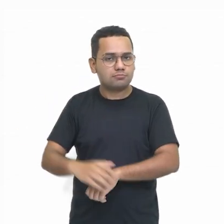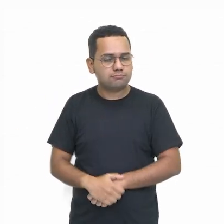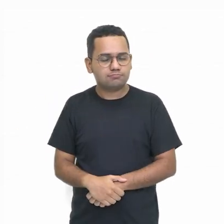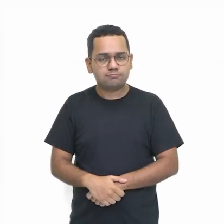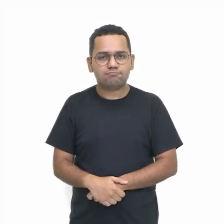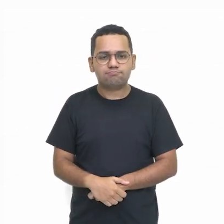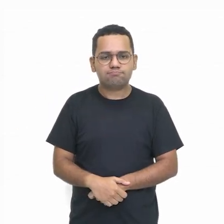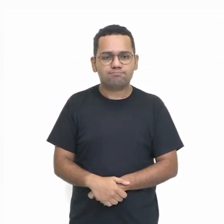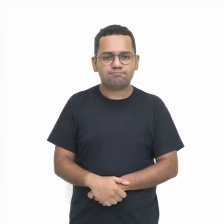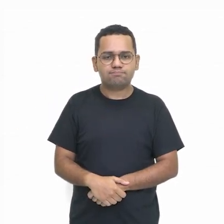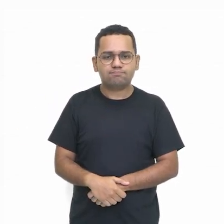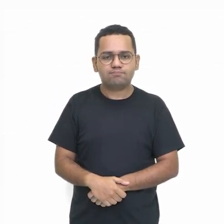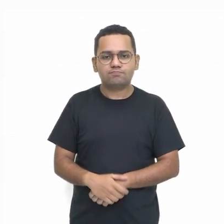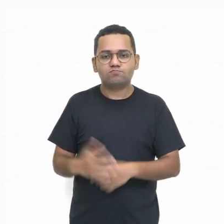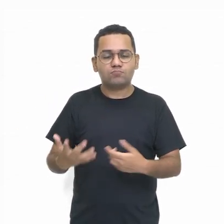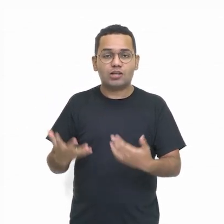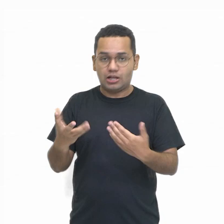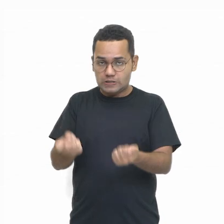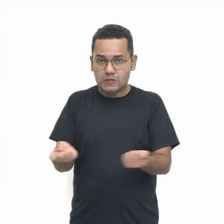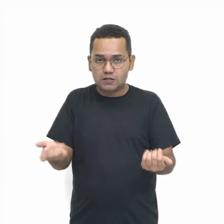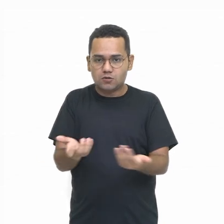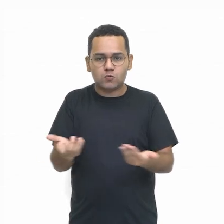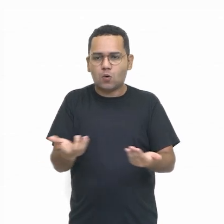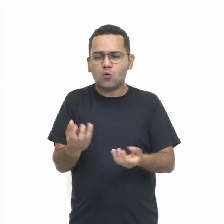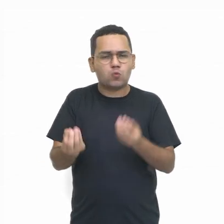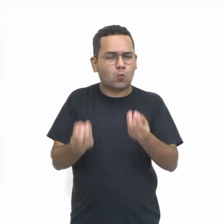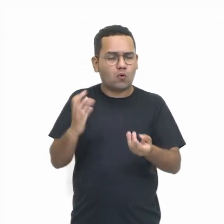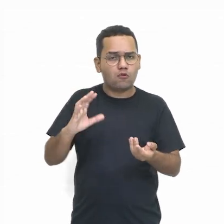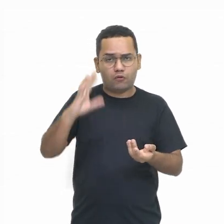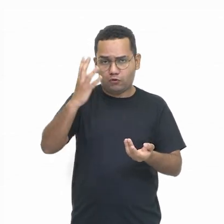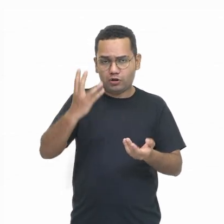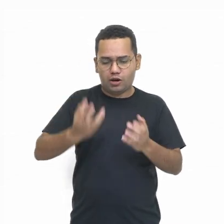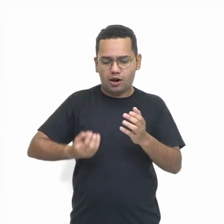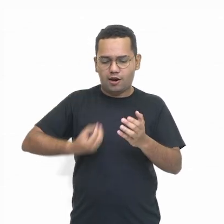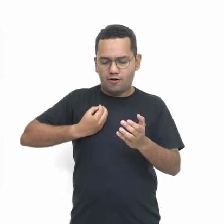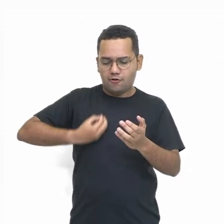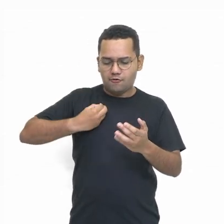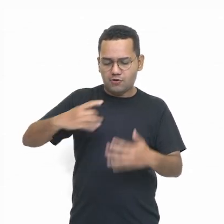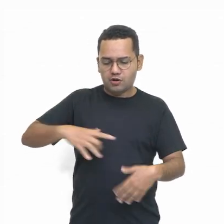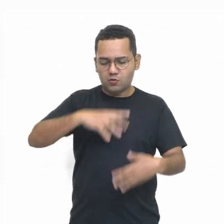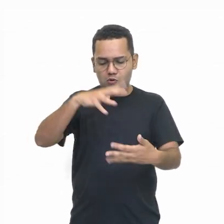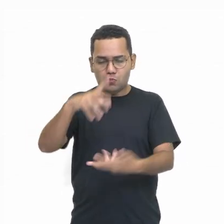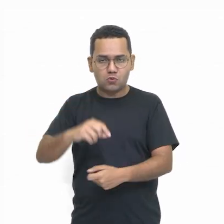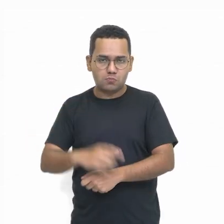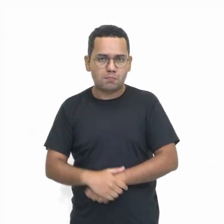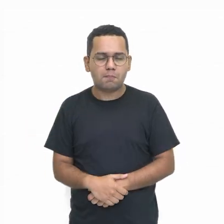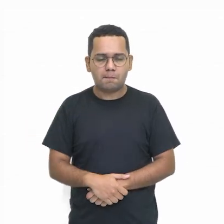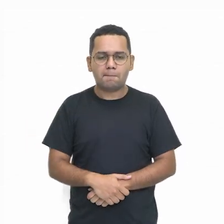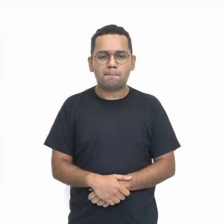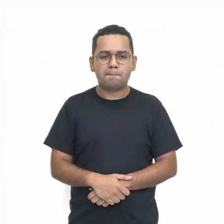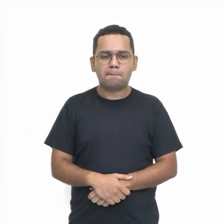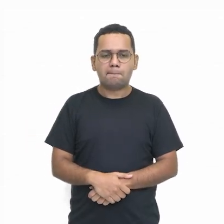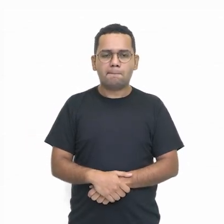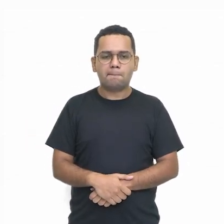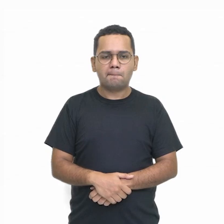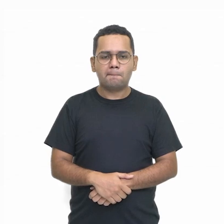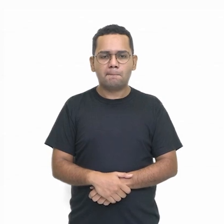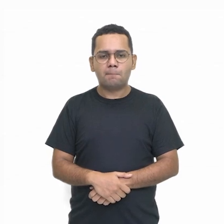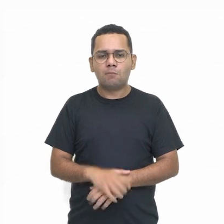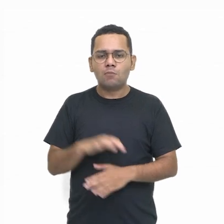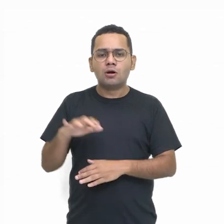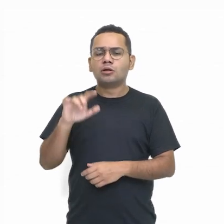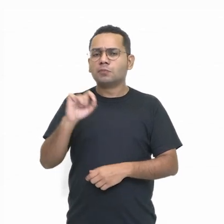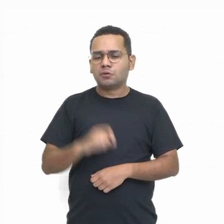essa teoria é considerada mais aceita sobre a origem da vida, né? E aí nós teríamos a ação de raios e